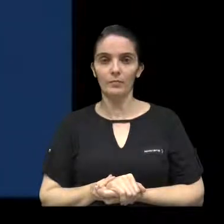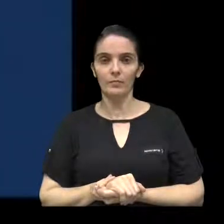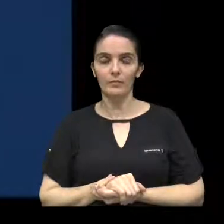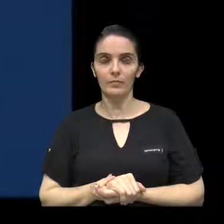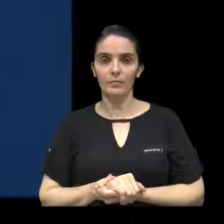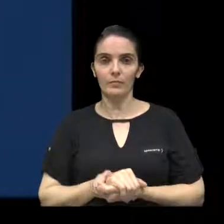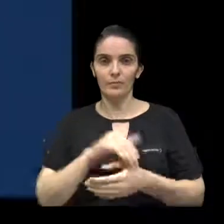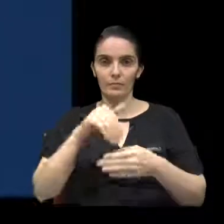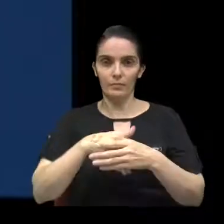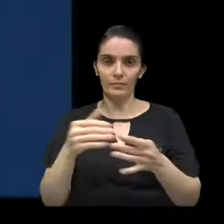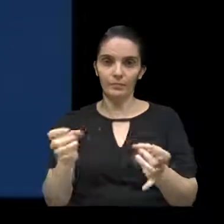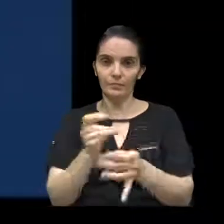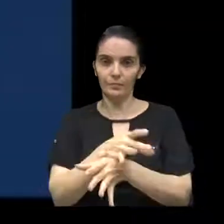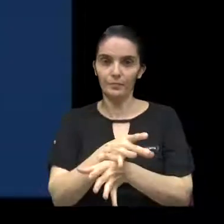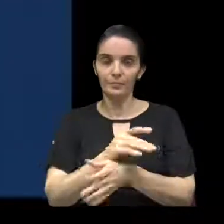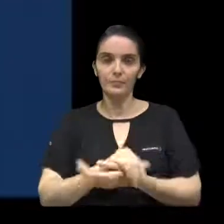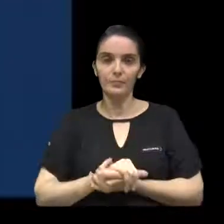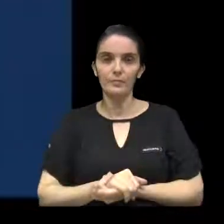Está encerrada a votação.